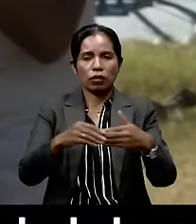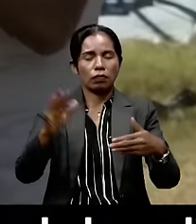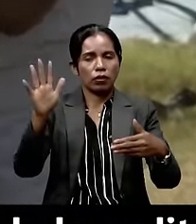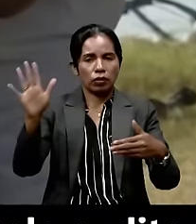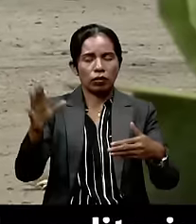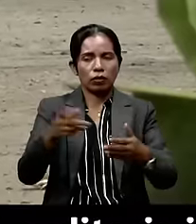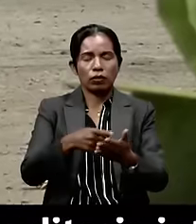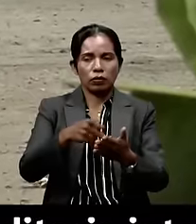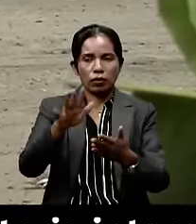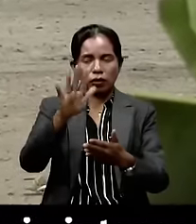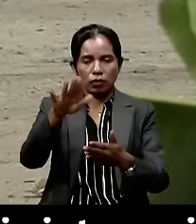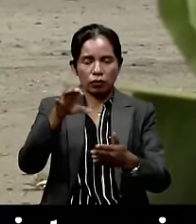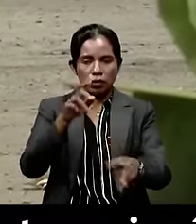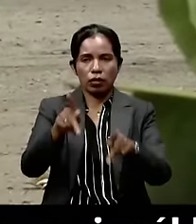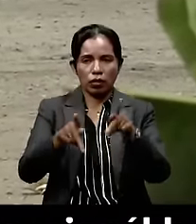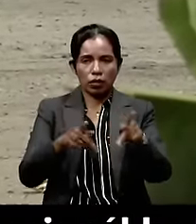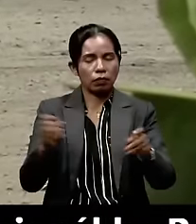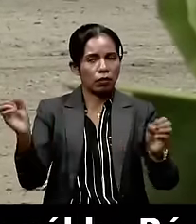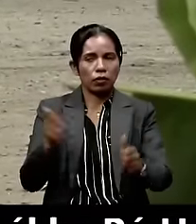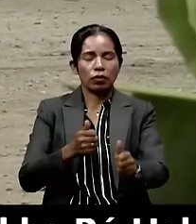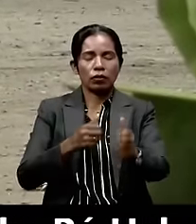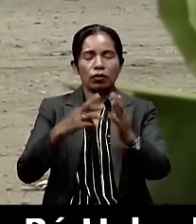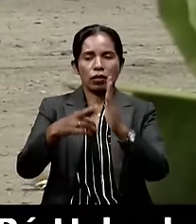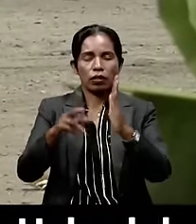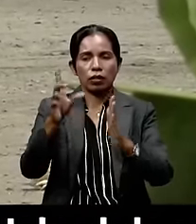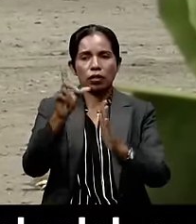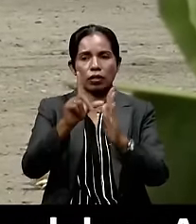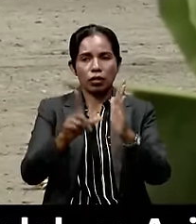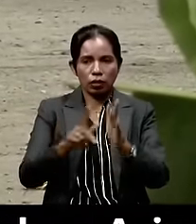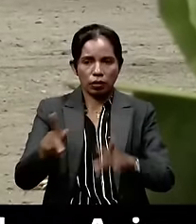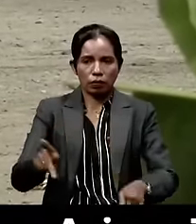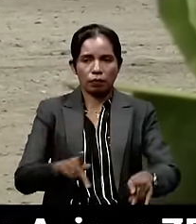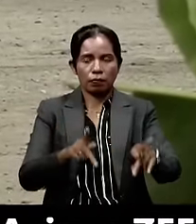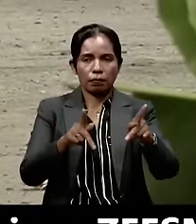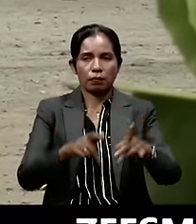dólar atus lima ba cidadão nibela cumpri ordem pública.